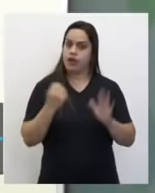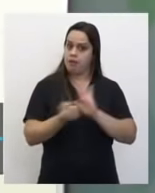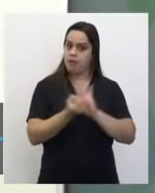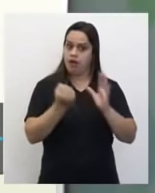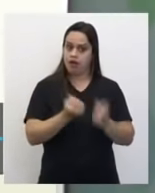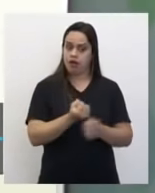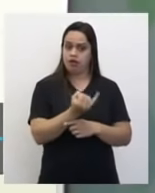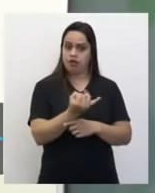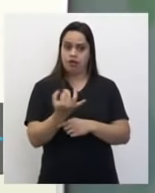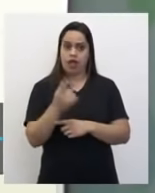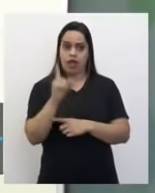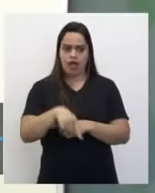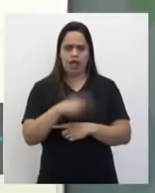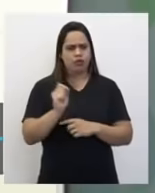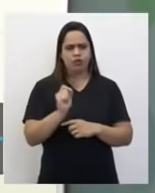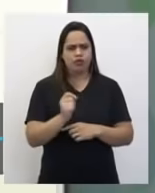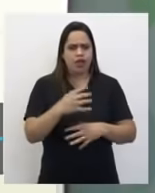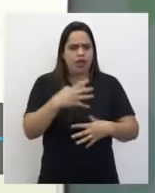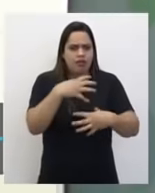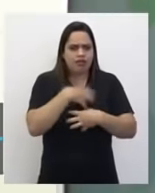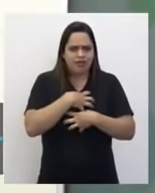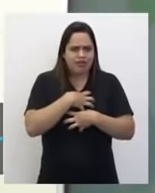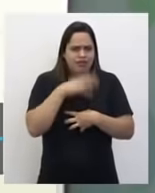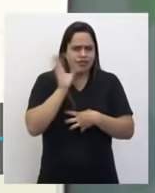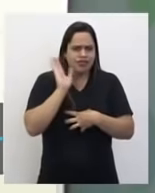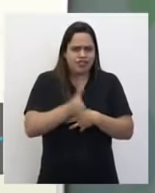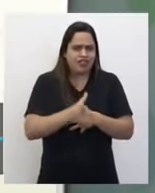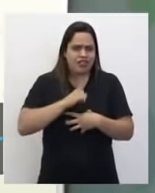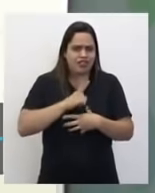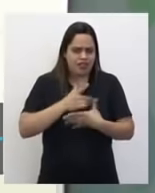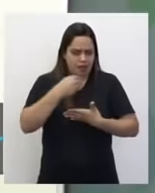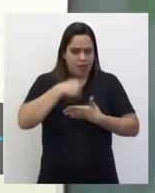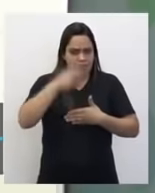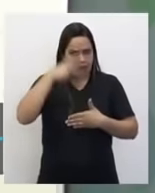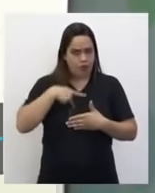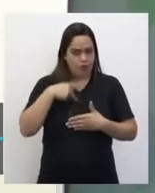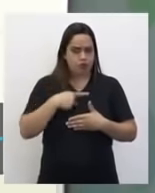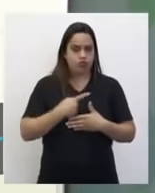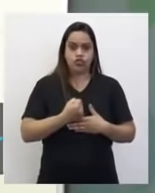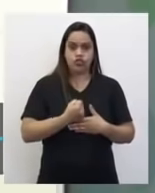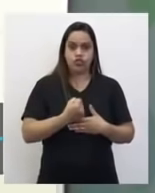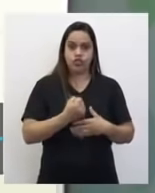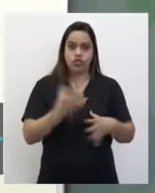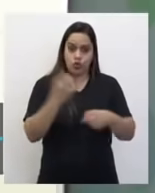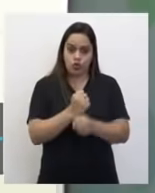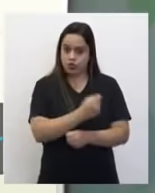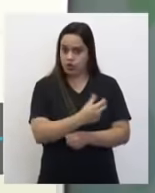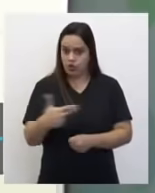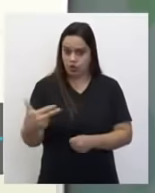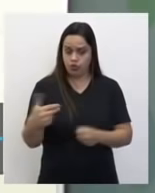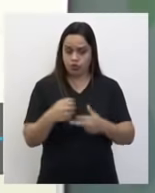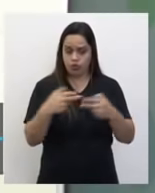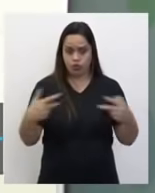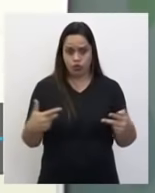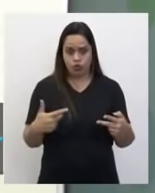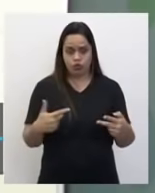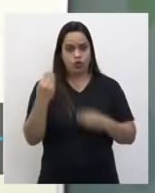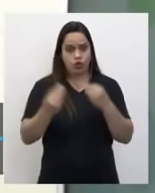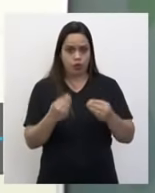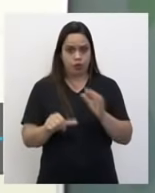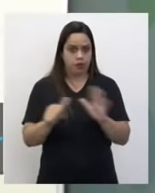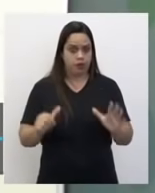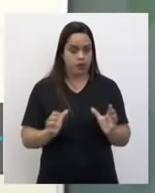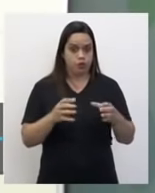é o instinto mais primitivo que a gente tem de contar coisas, né? Então, justamente a gente contar por agrupamento.